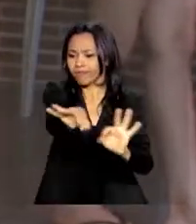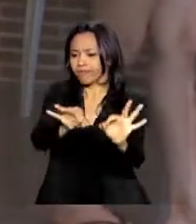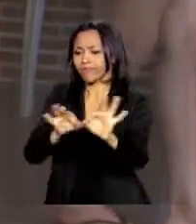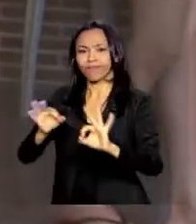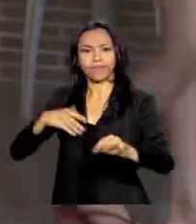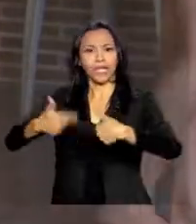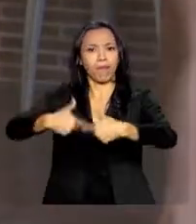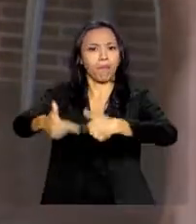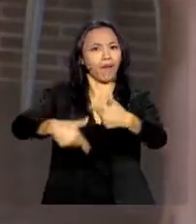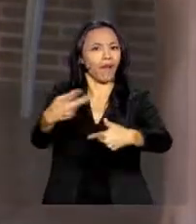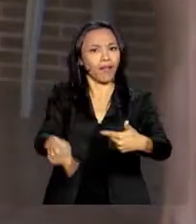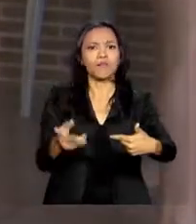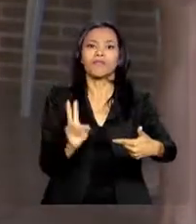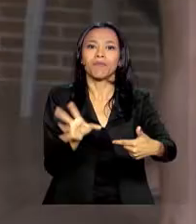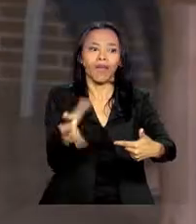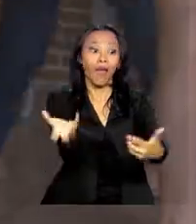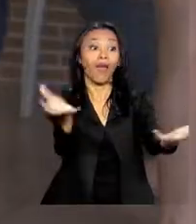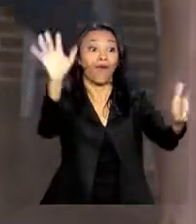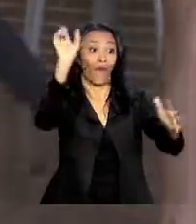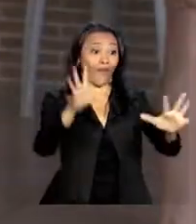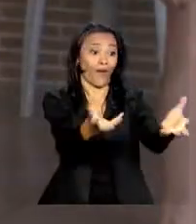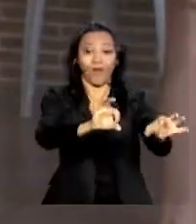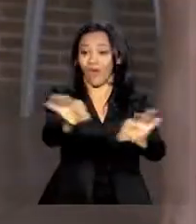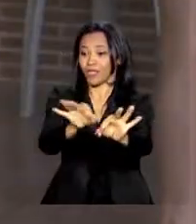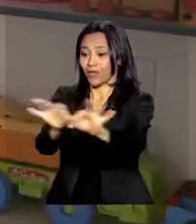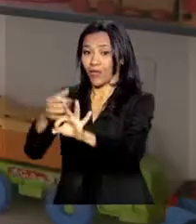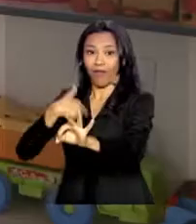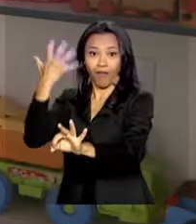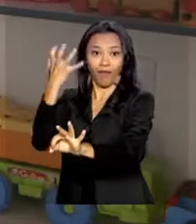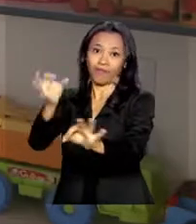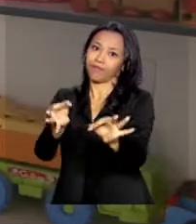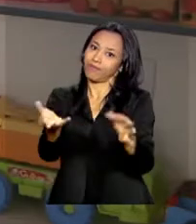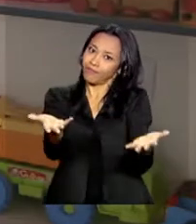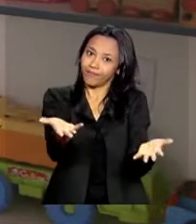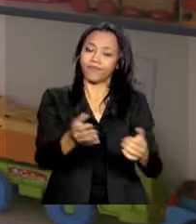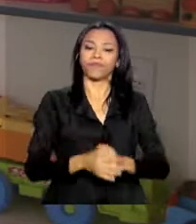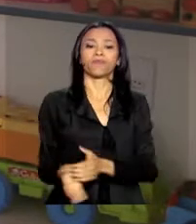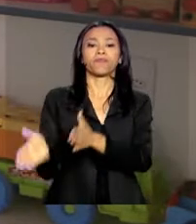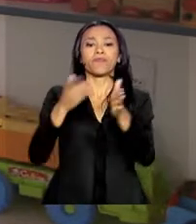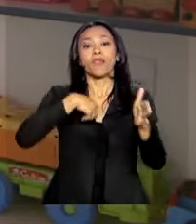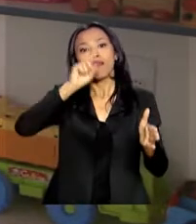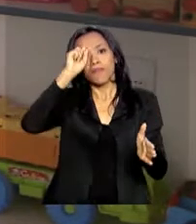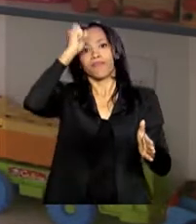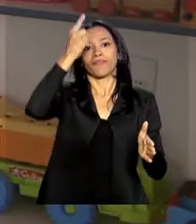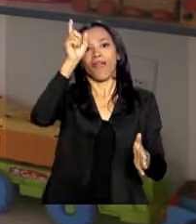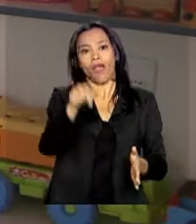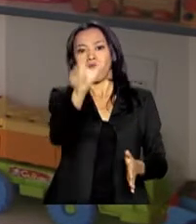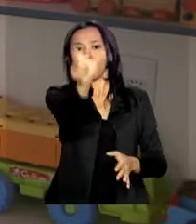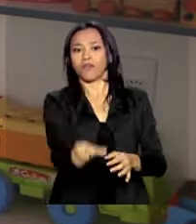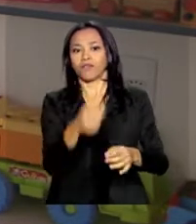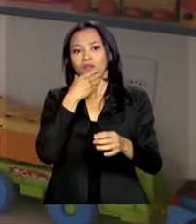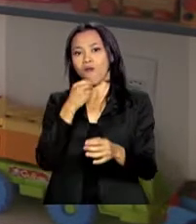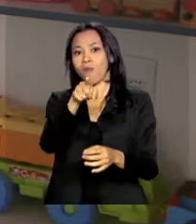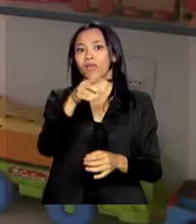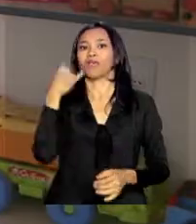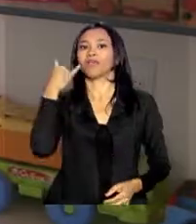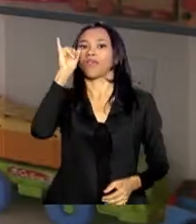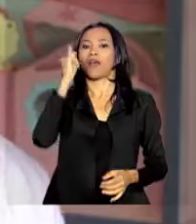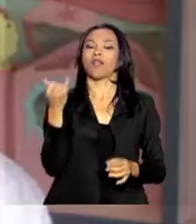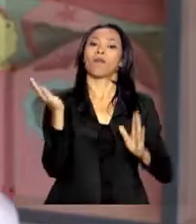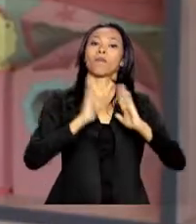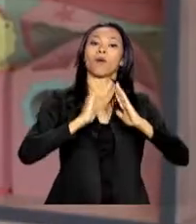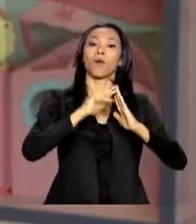trabalho eu tô sempre está querendo organizando essas coisas e tudo mais o idealizador do projeto é um italiano que vive no brasil há mais de